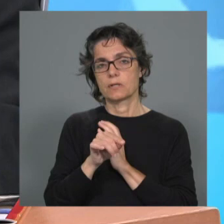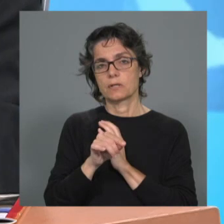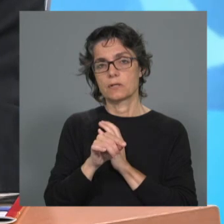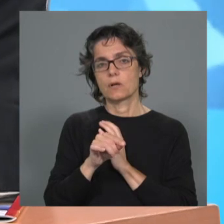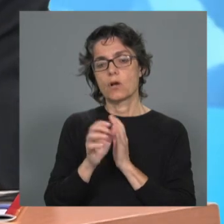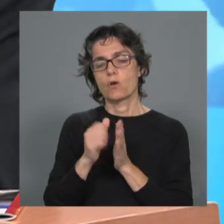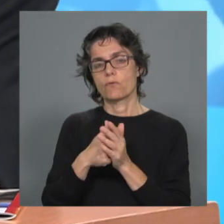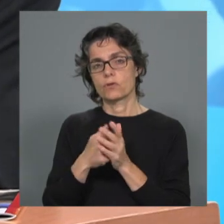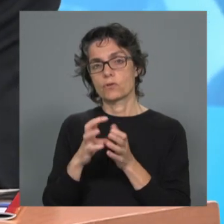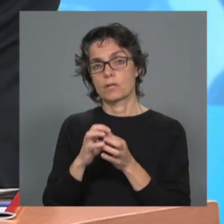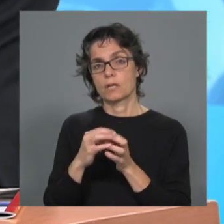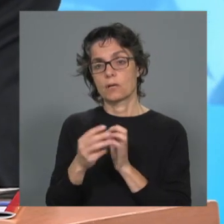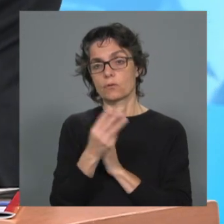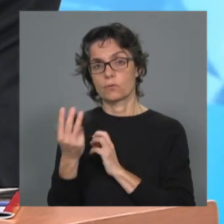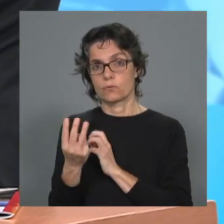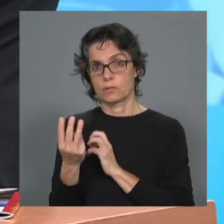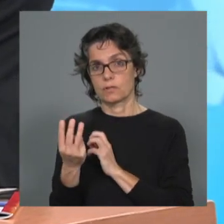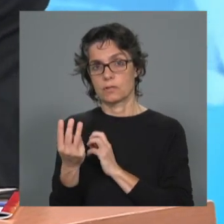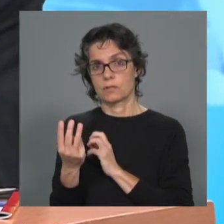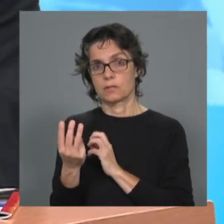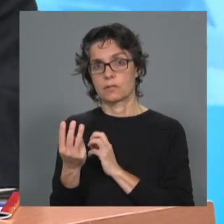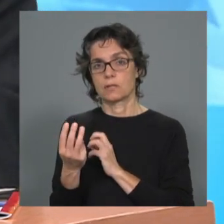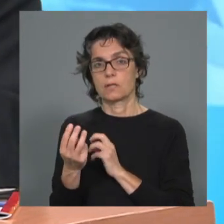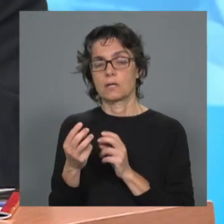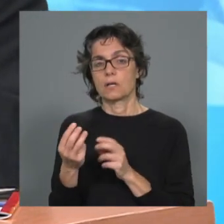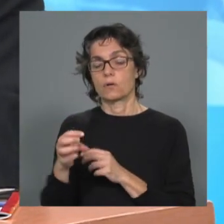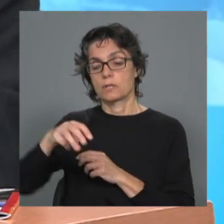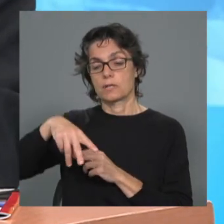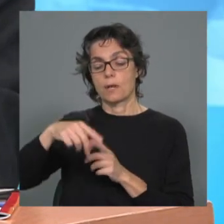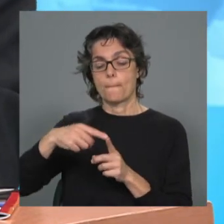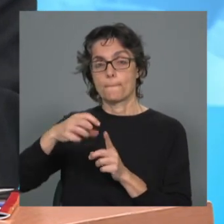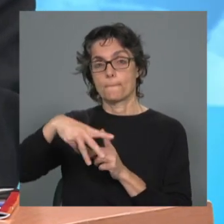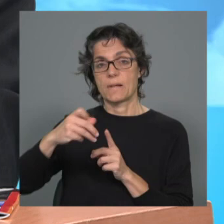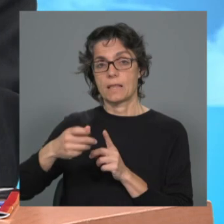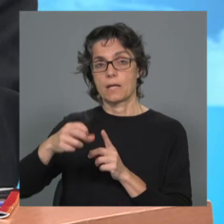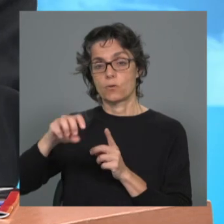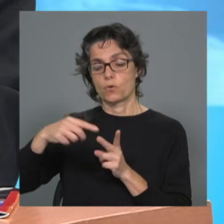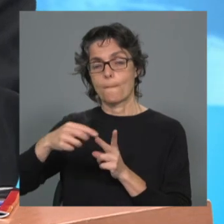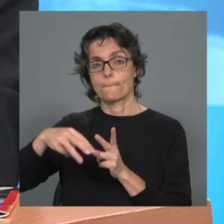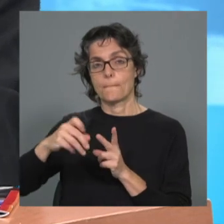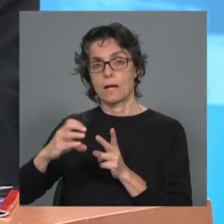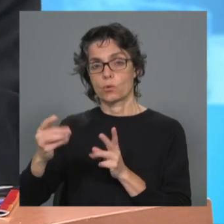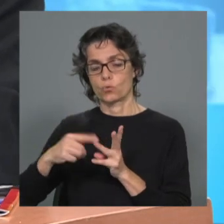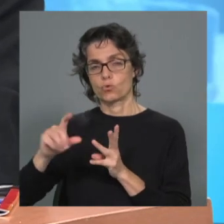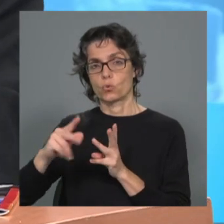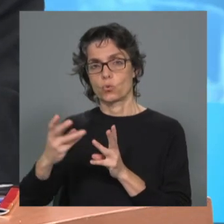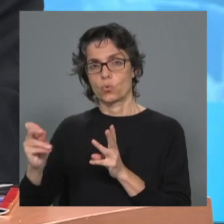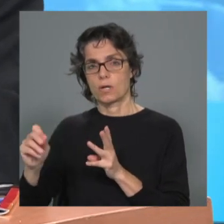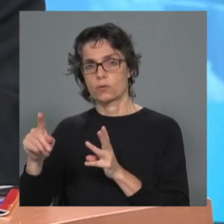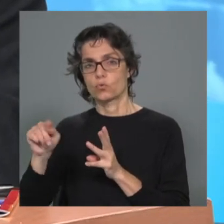3. Não liga a Mateus, a Marcos e a Lucas, mas é sempre João que pauta todos